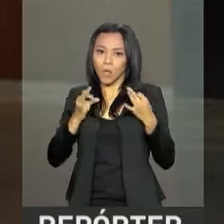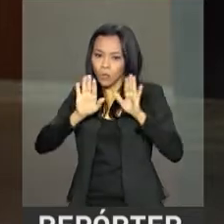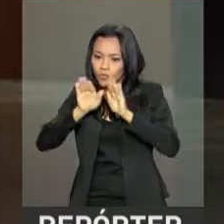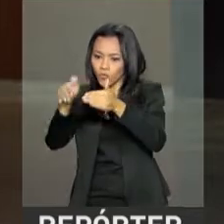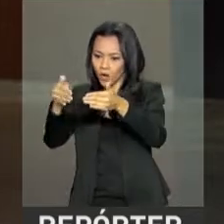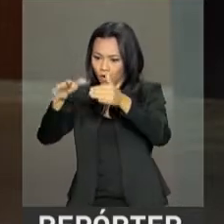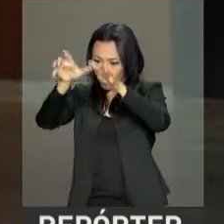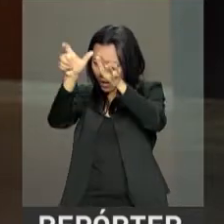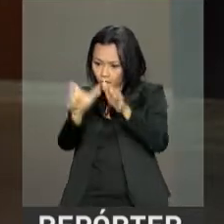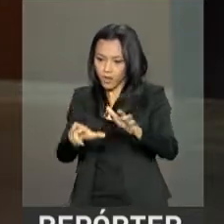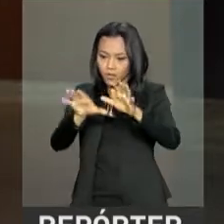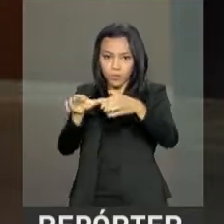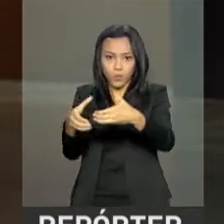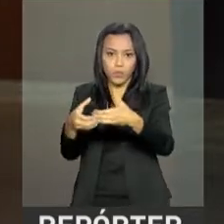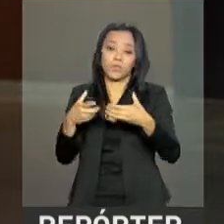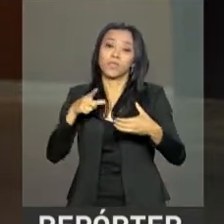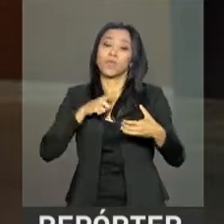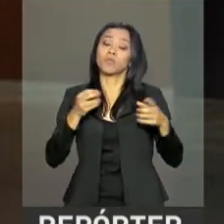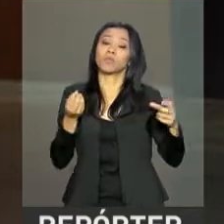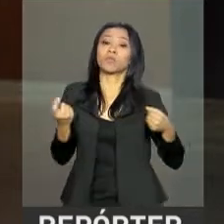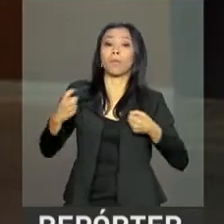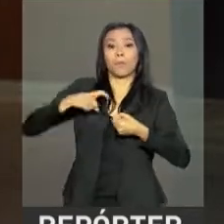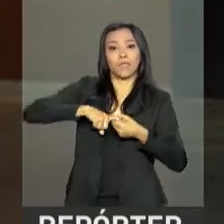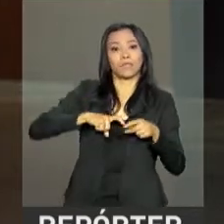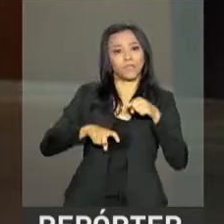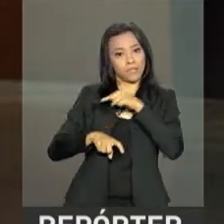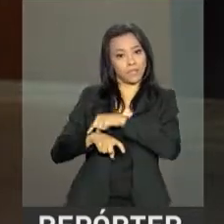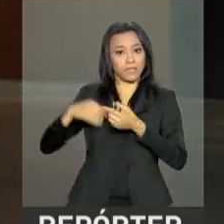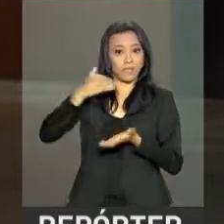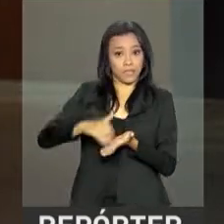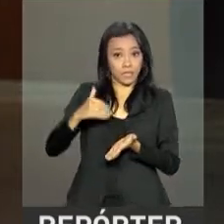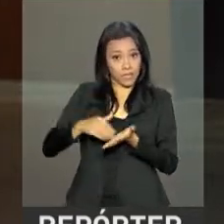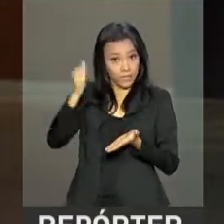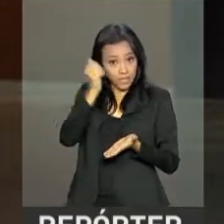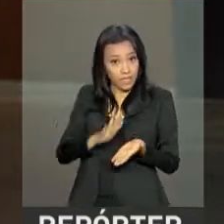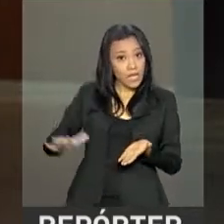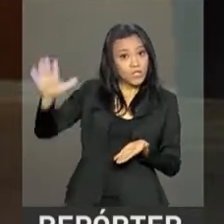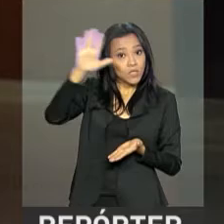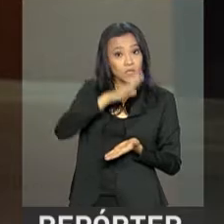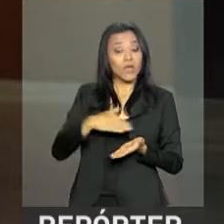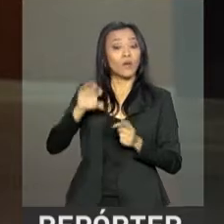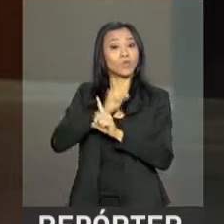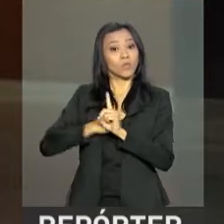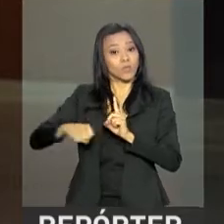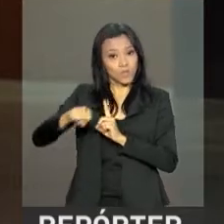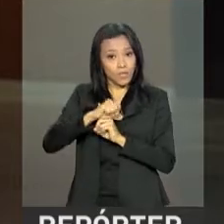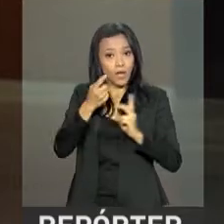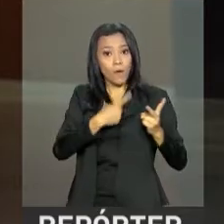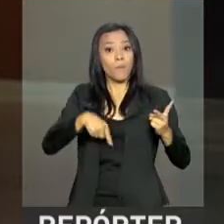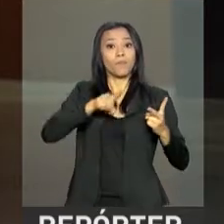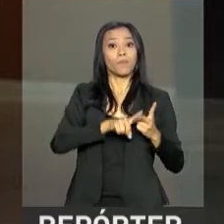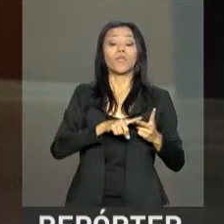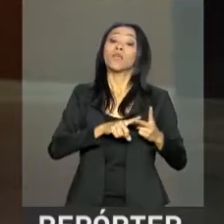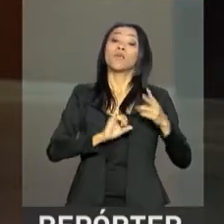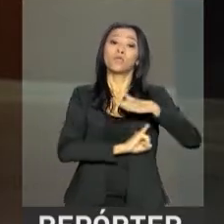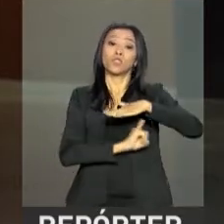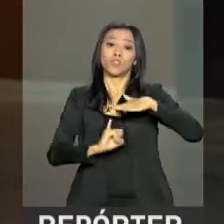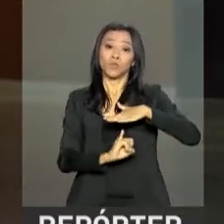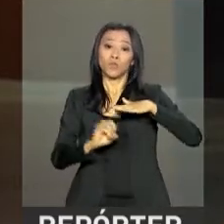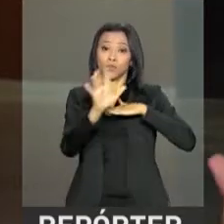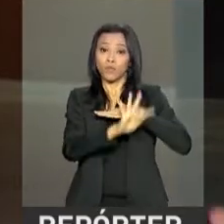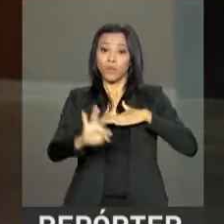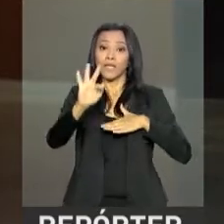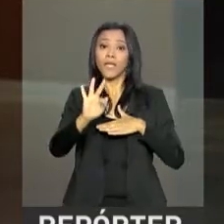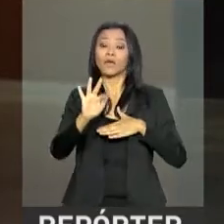então nós firmamos parceria com a secretaria nacional de assistência social e com o instituto federal de goiás